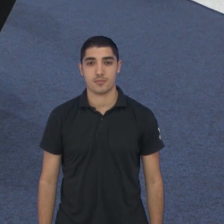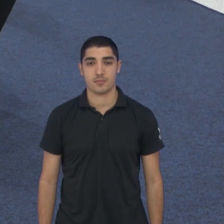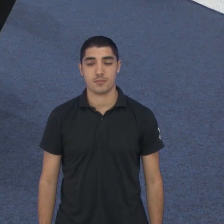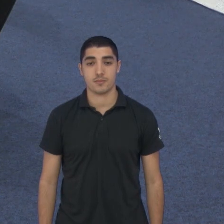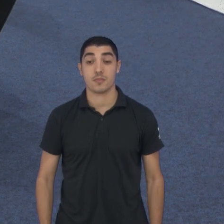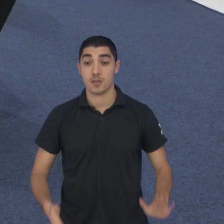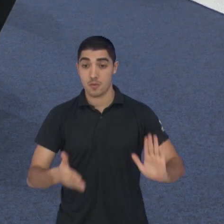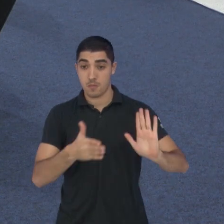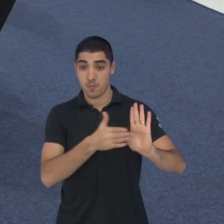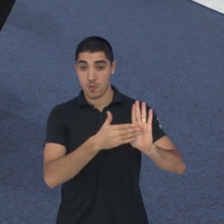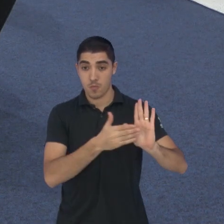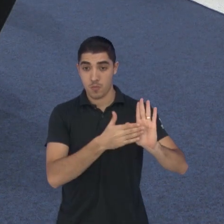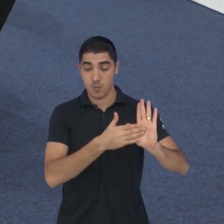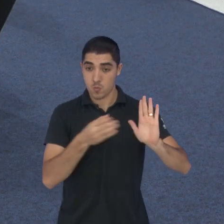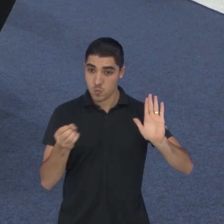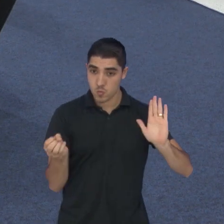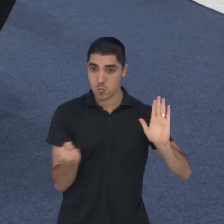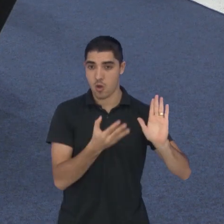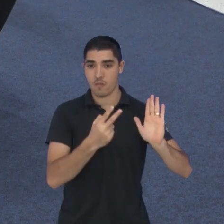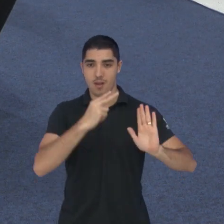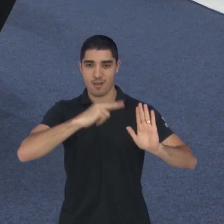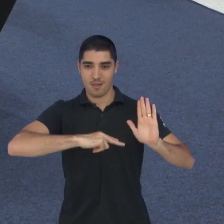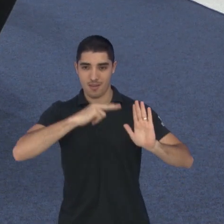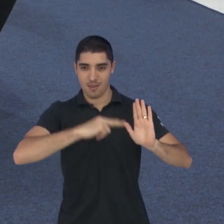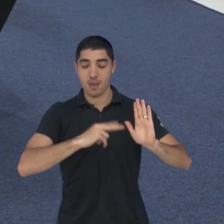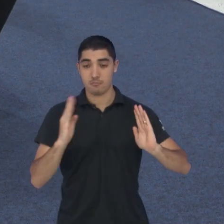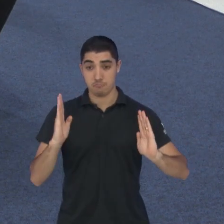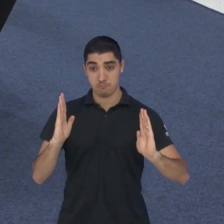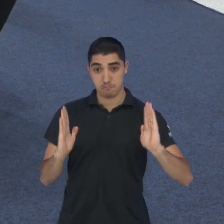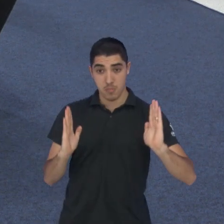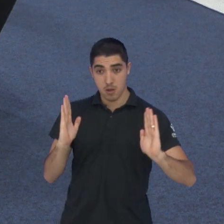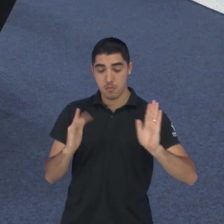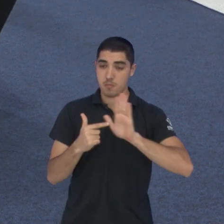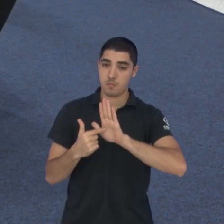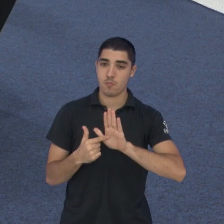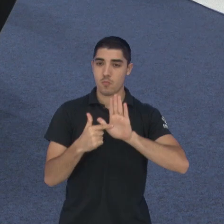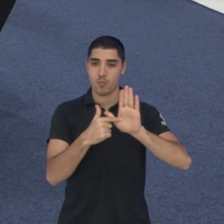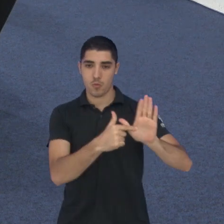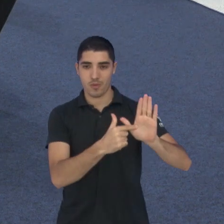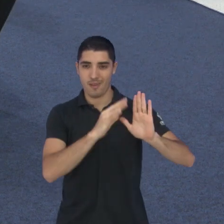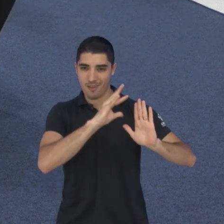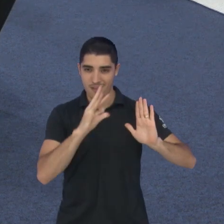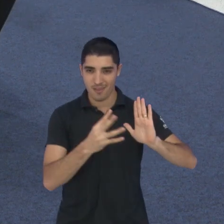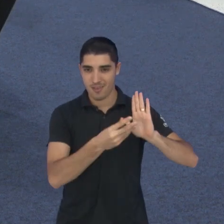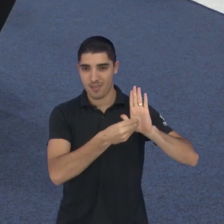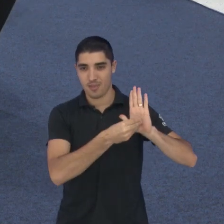Proposituras novas a serem lidas, término do prazo para apresentação de emendas,